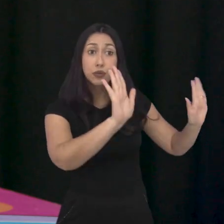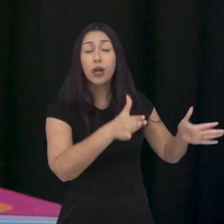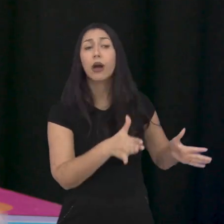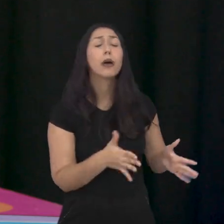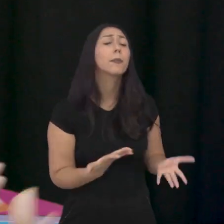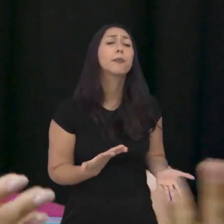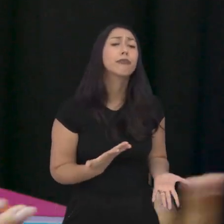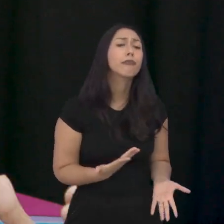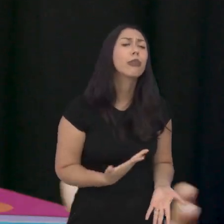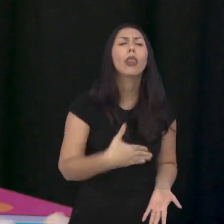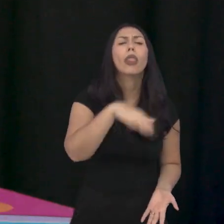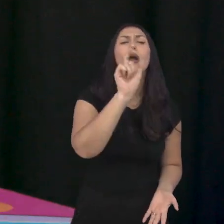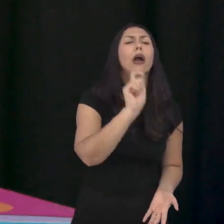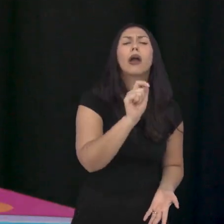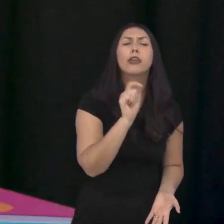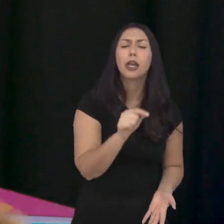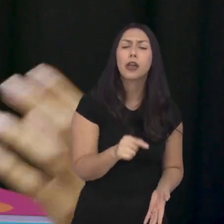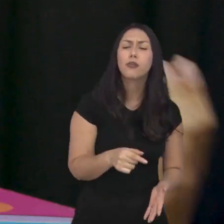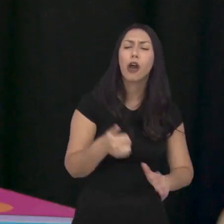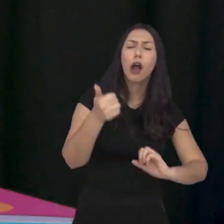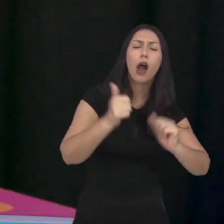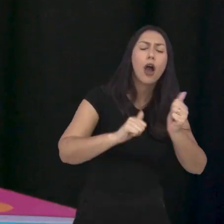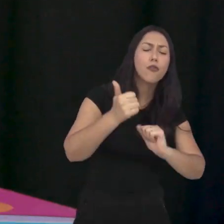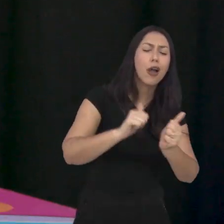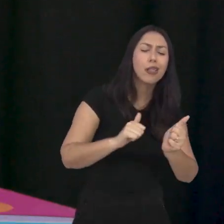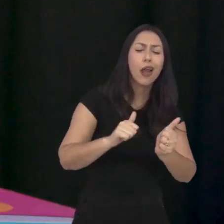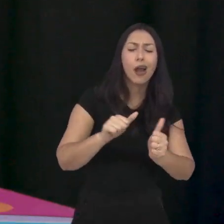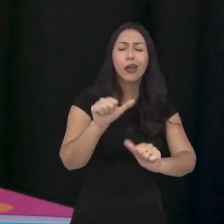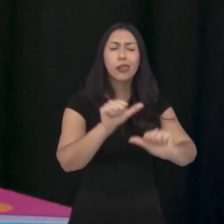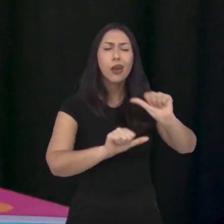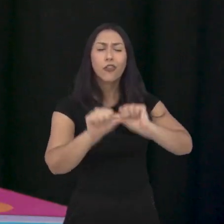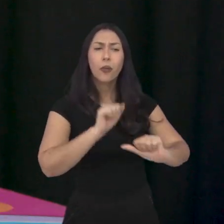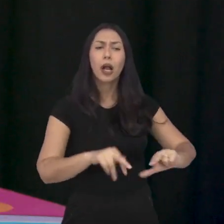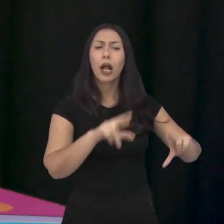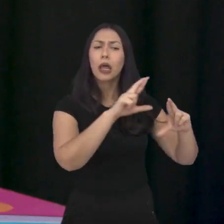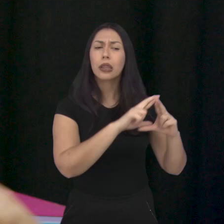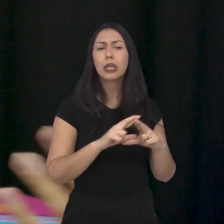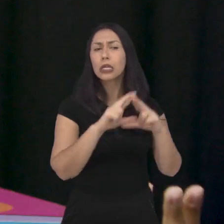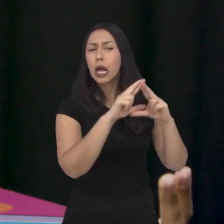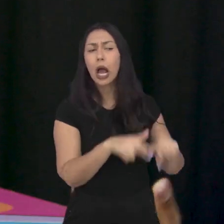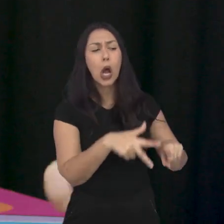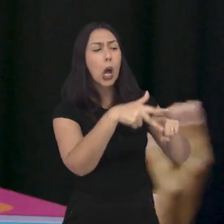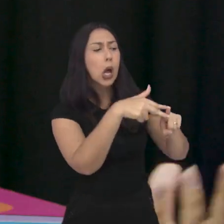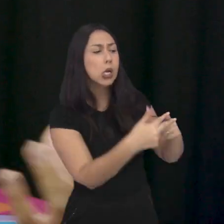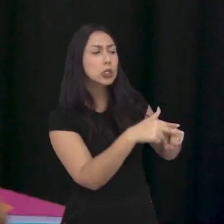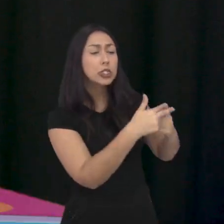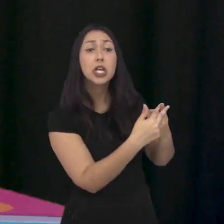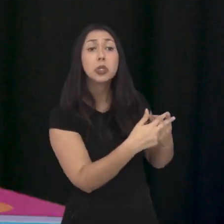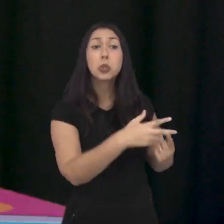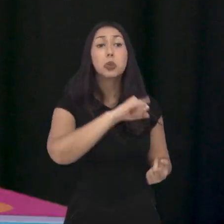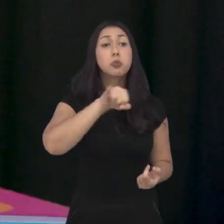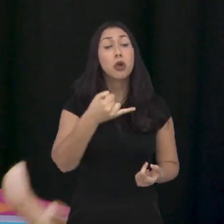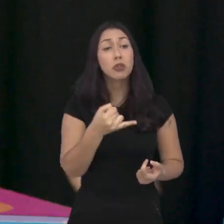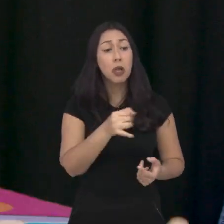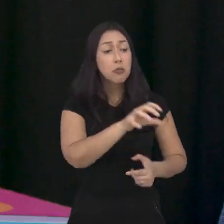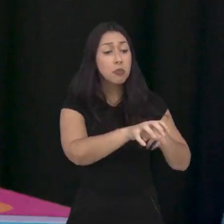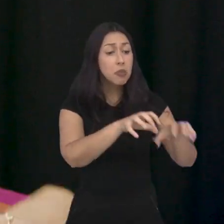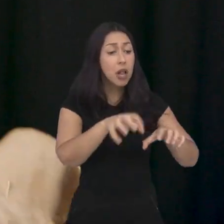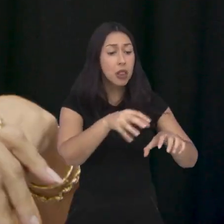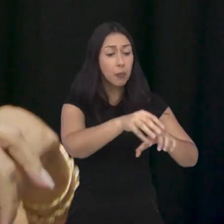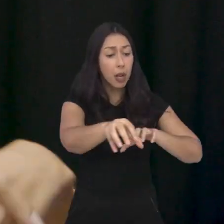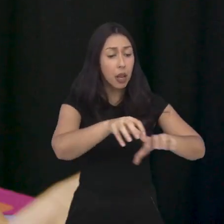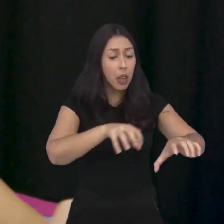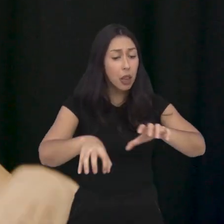feita, quem vai apurar se aquilo tem uma utilidade, qual vai ser, se vai ser um conserto, uma reutilização, ou se a